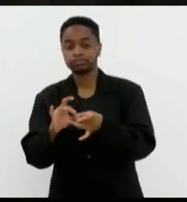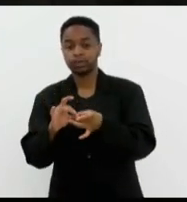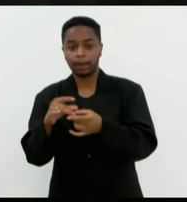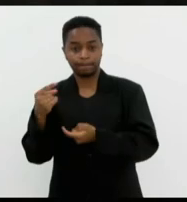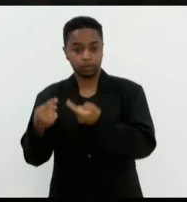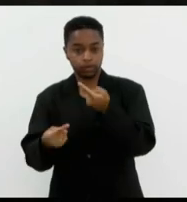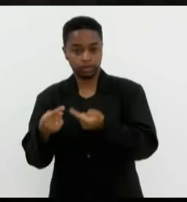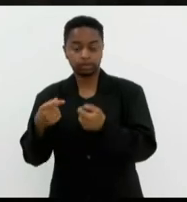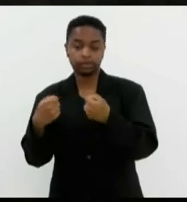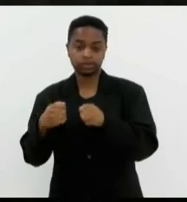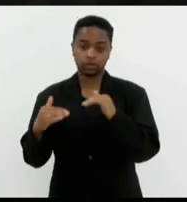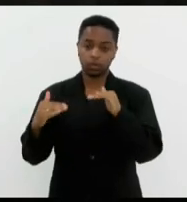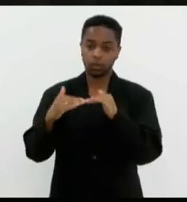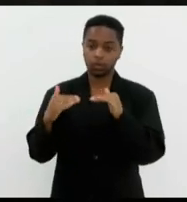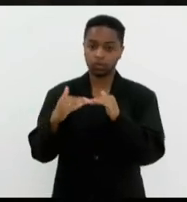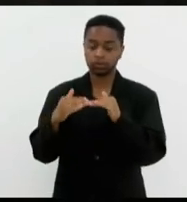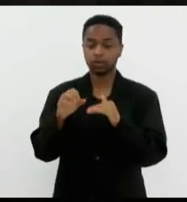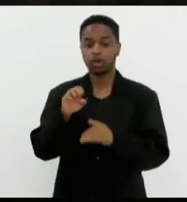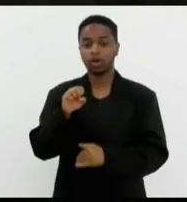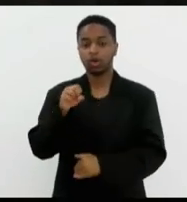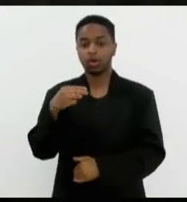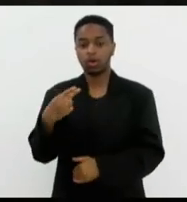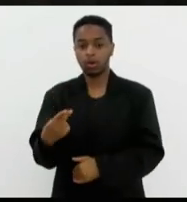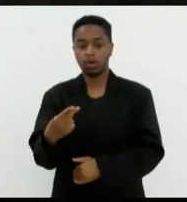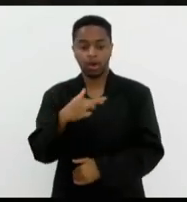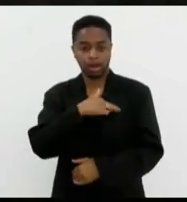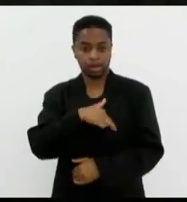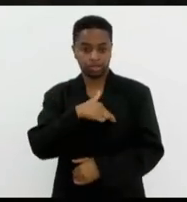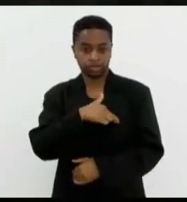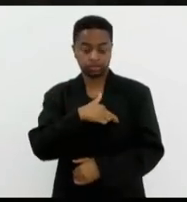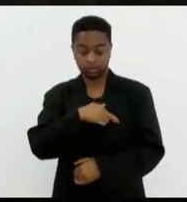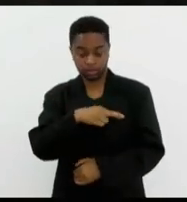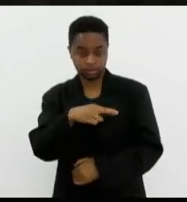amém, ou você é correligionário